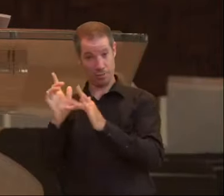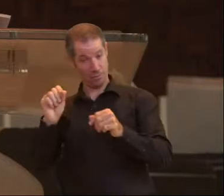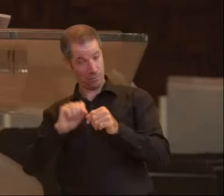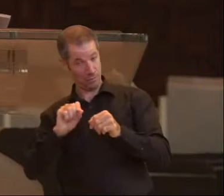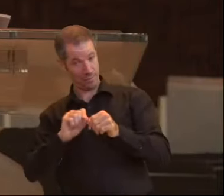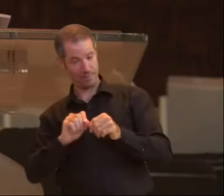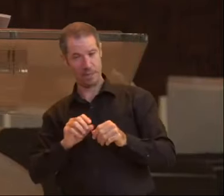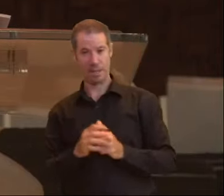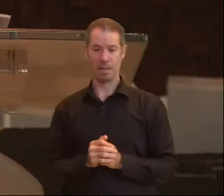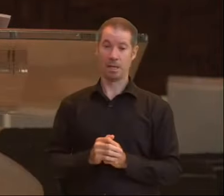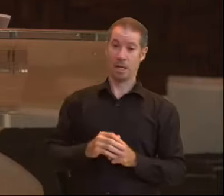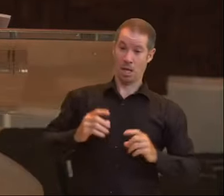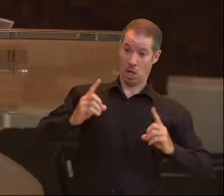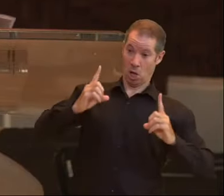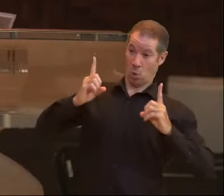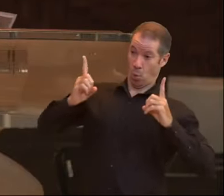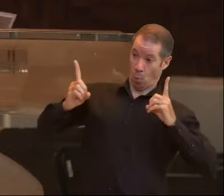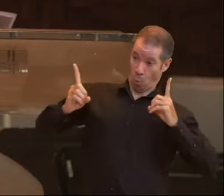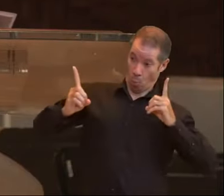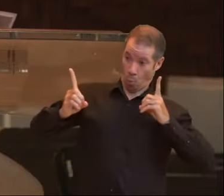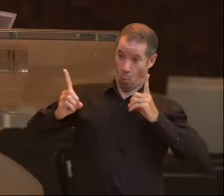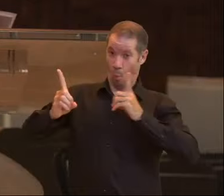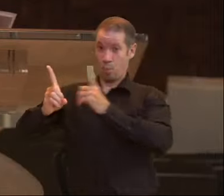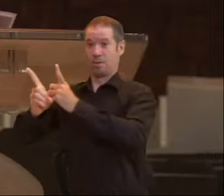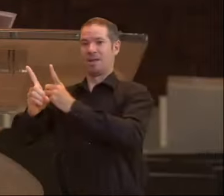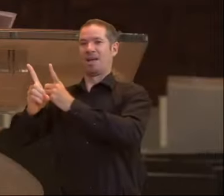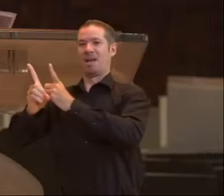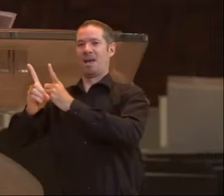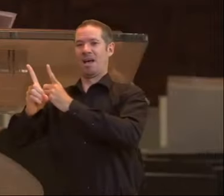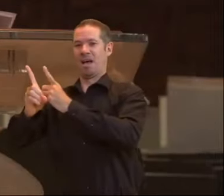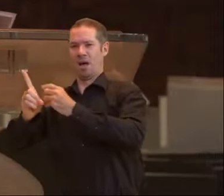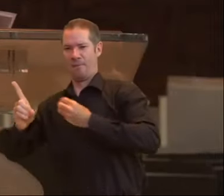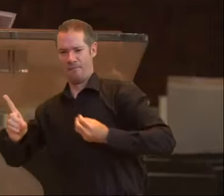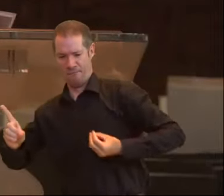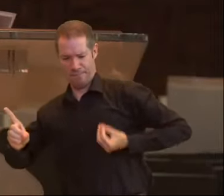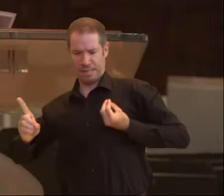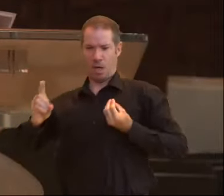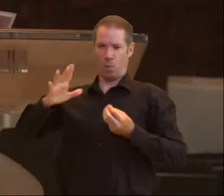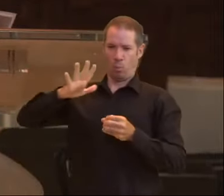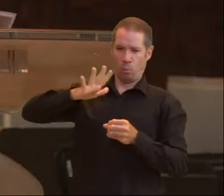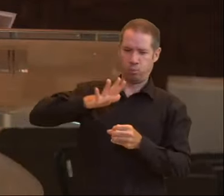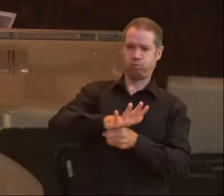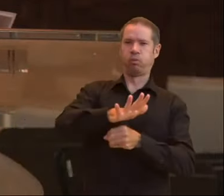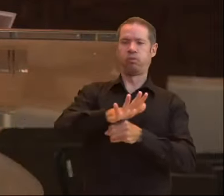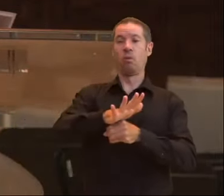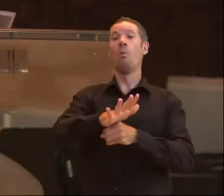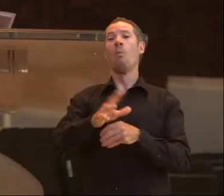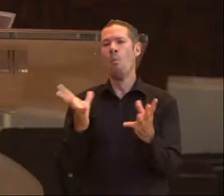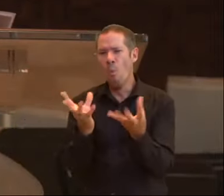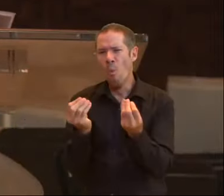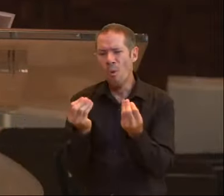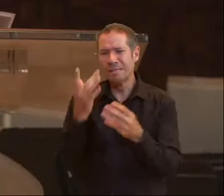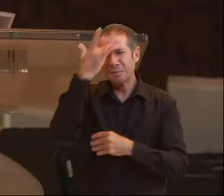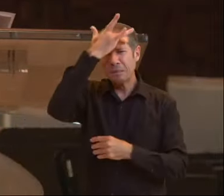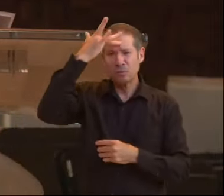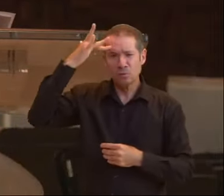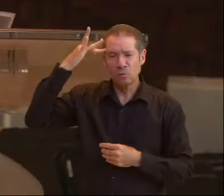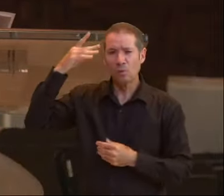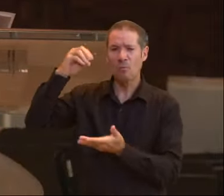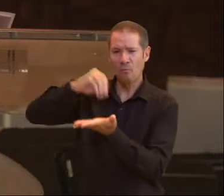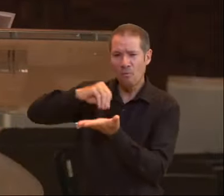é: encontrará e achará alimento. Tanta gente faminta neste